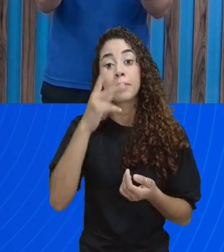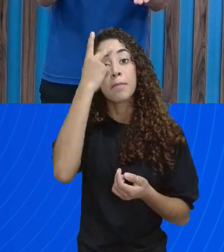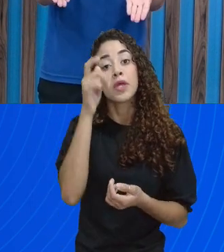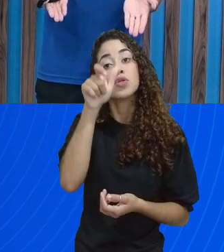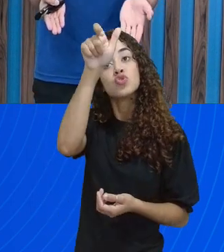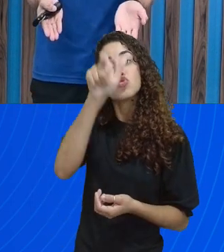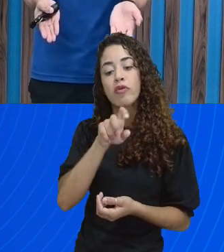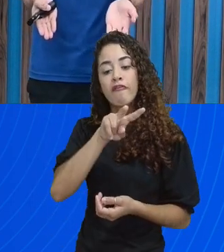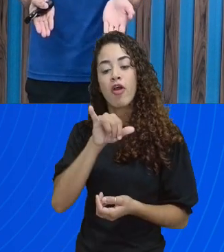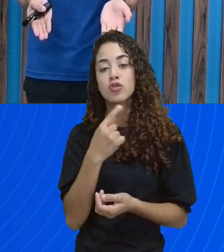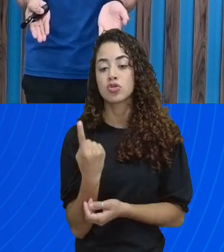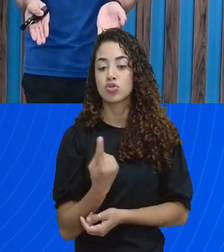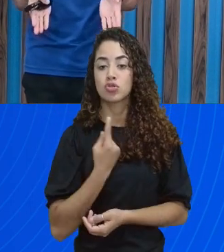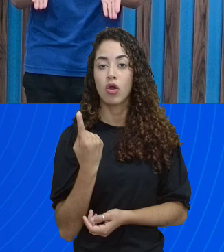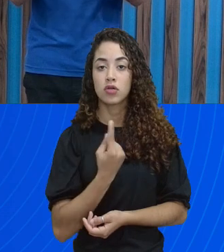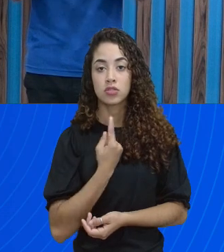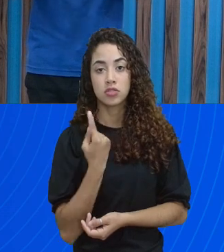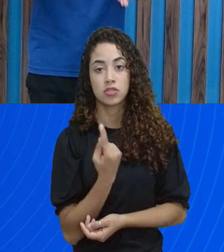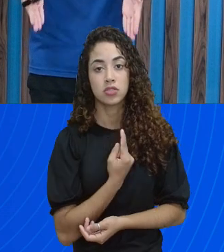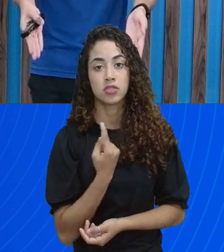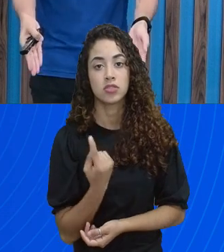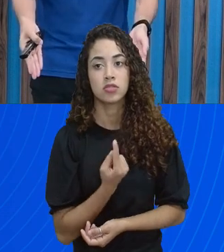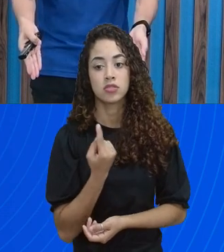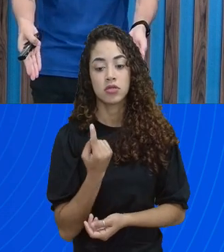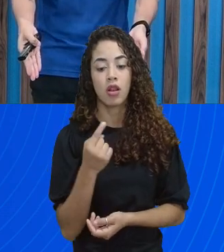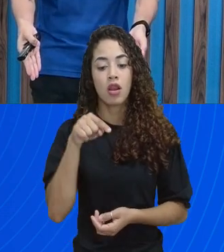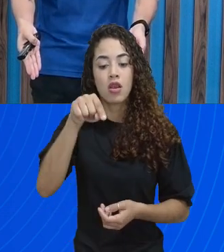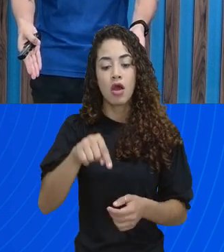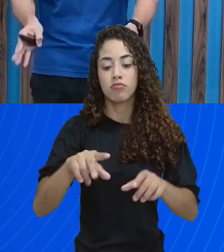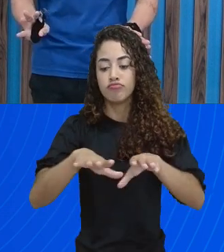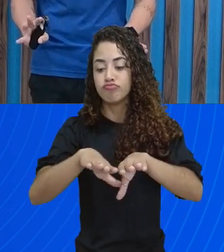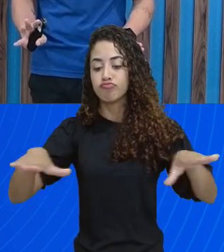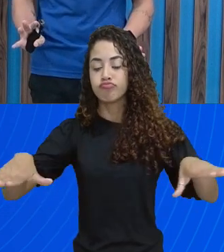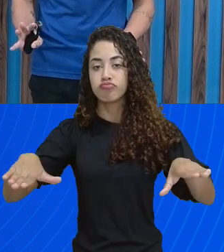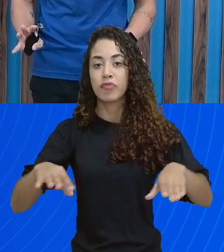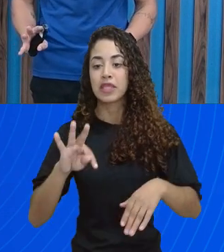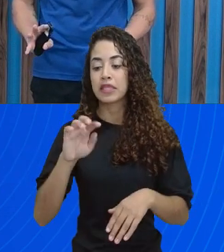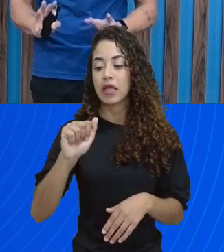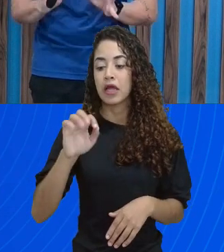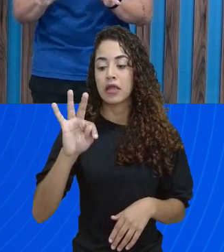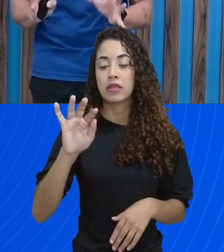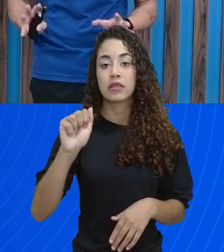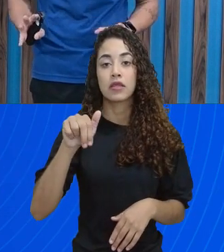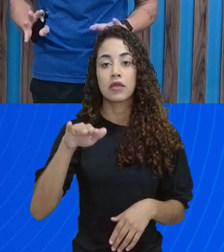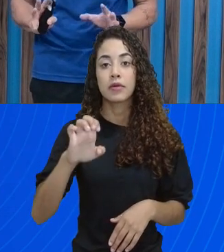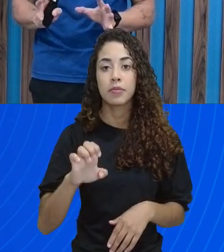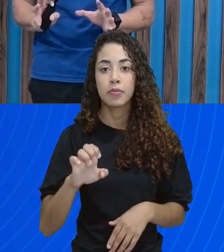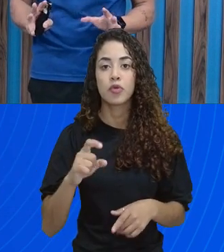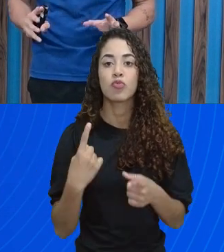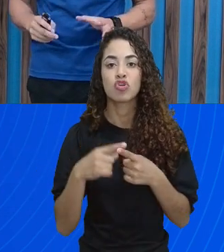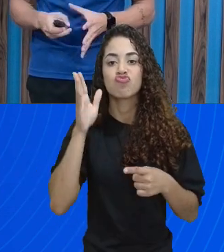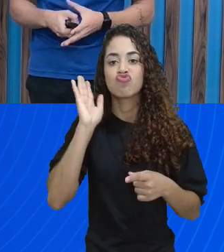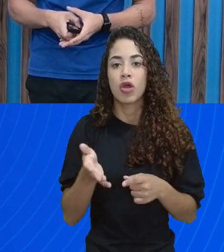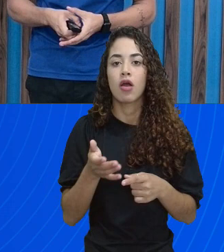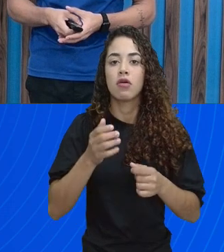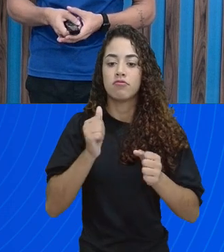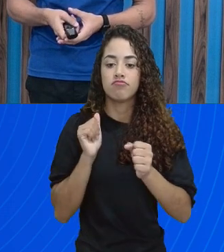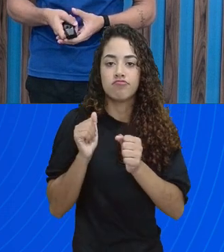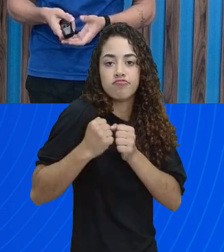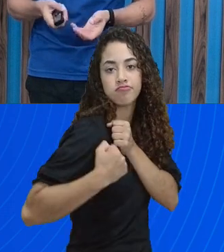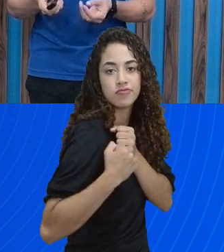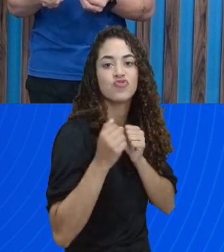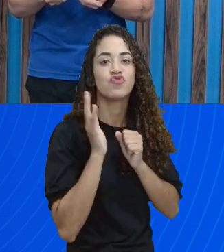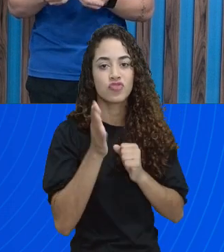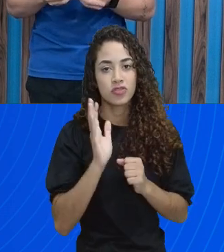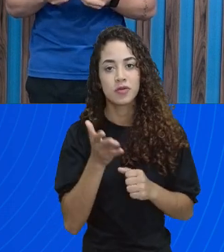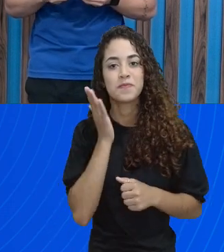atleta vá sozinho ou sozinha para o tatame, digamos assim, eu já usei tatame porque eu já fui atleta de judô, e